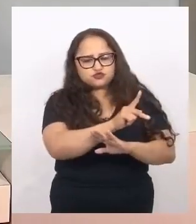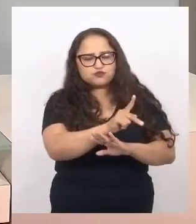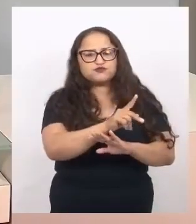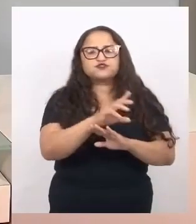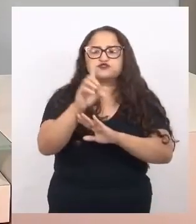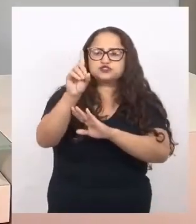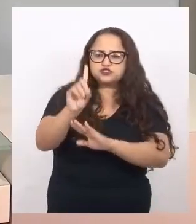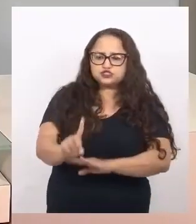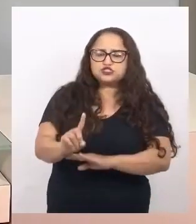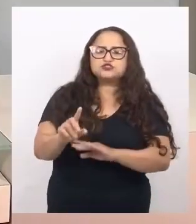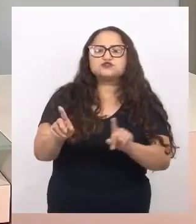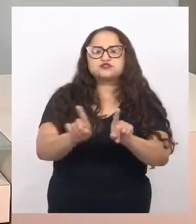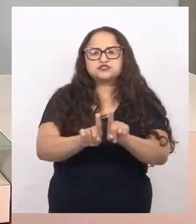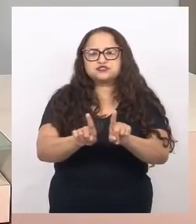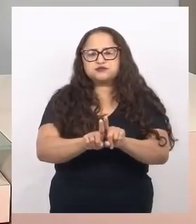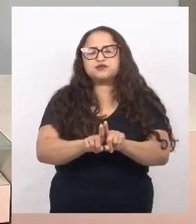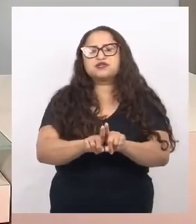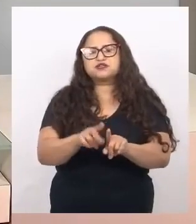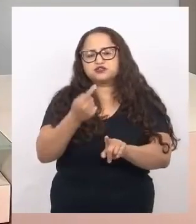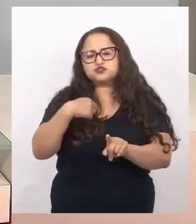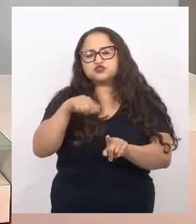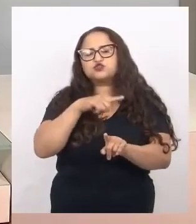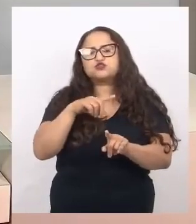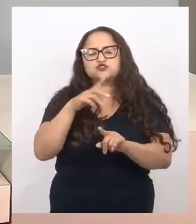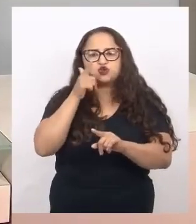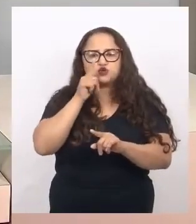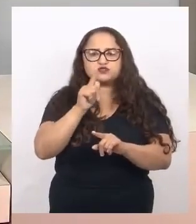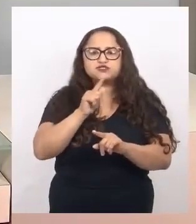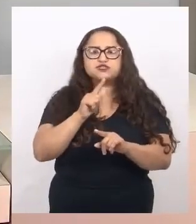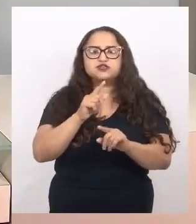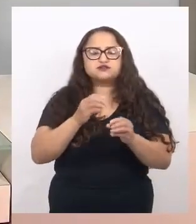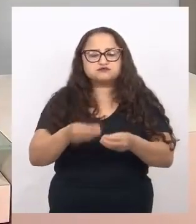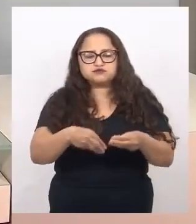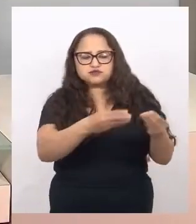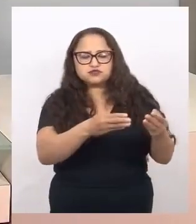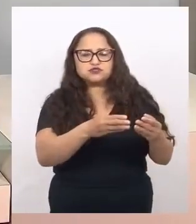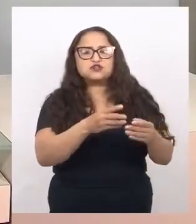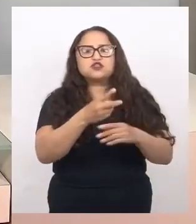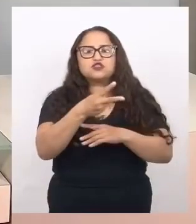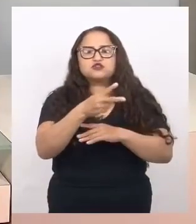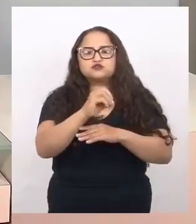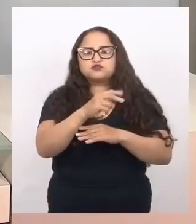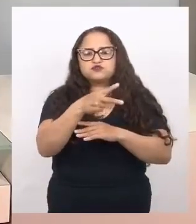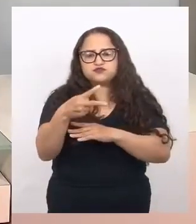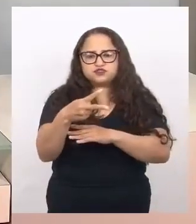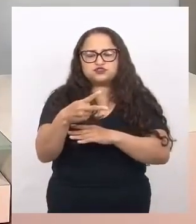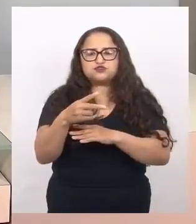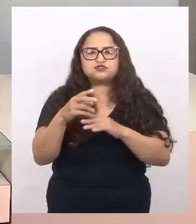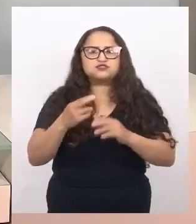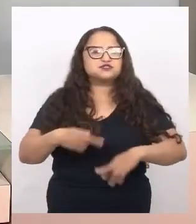para os docentes, para a gente conseguir fazer uma atribuição para 2022 que seja um sucesso.